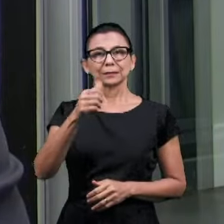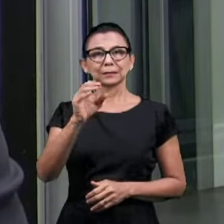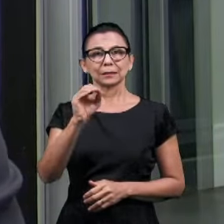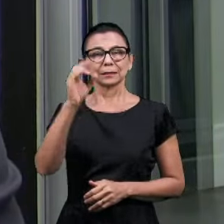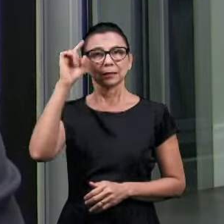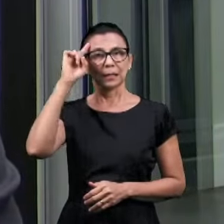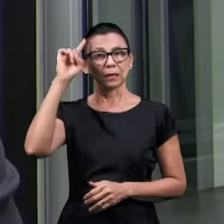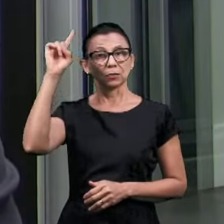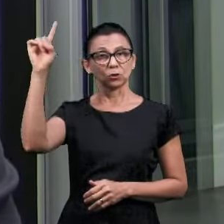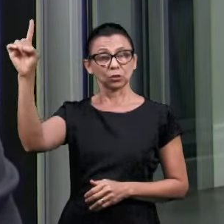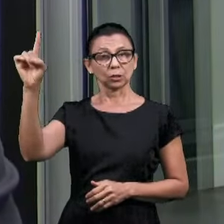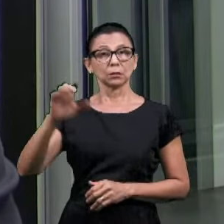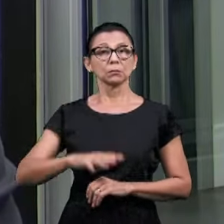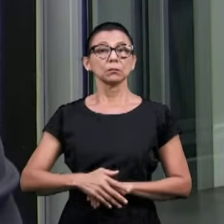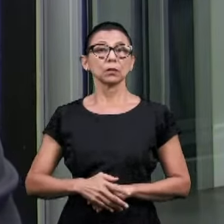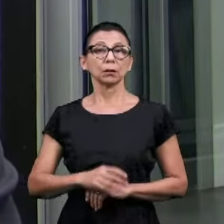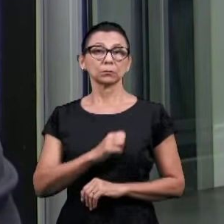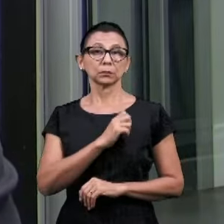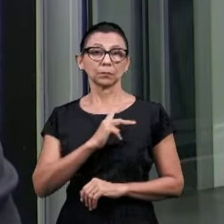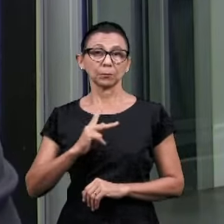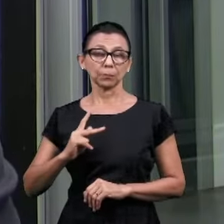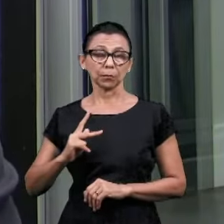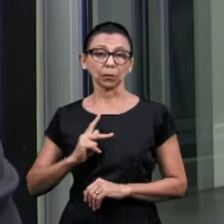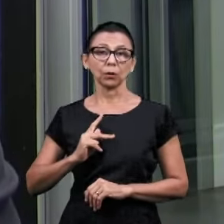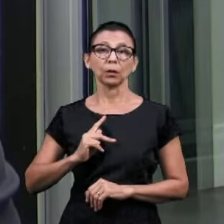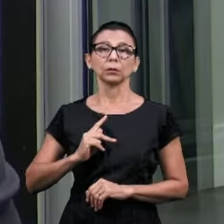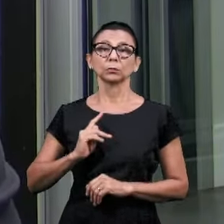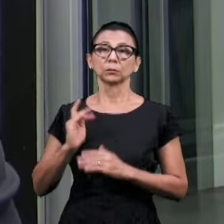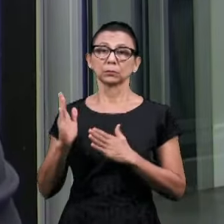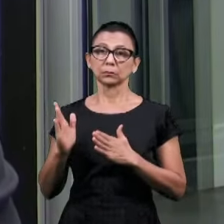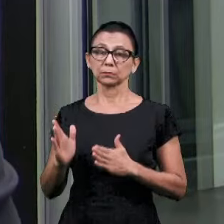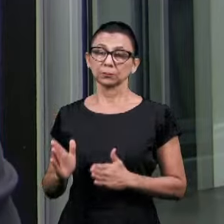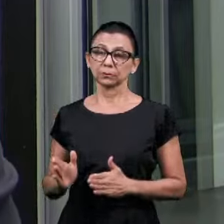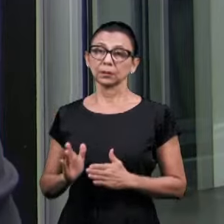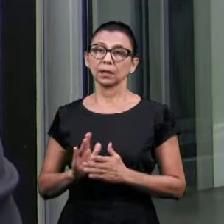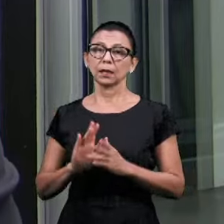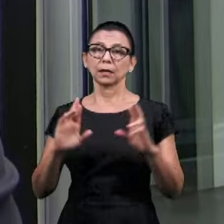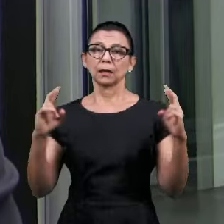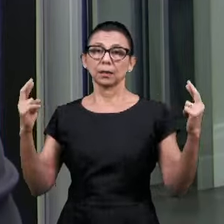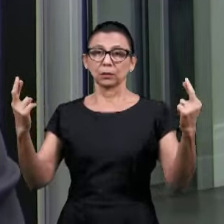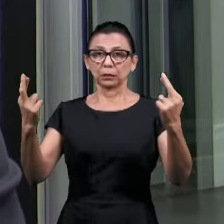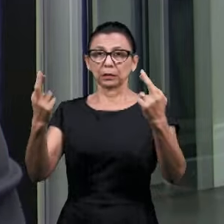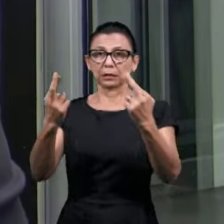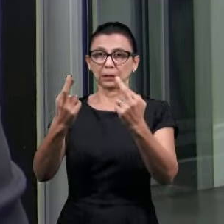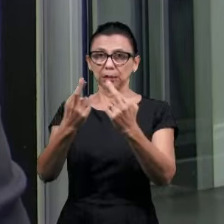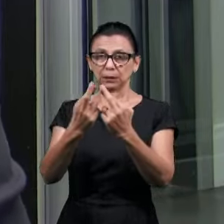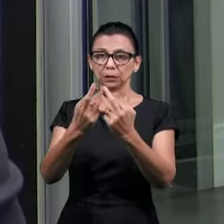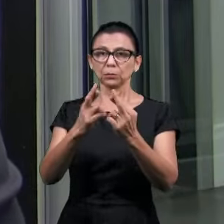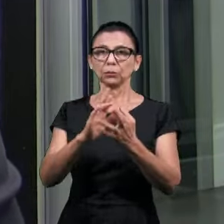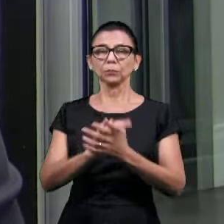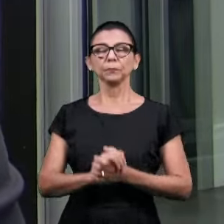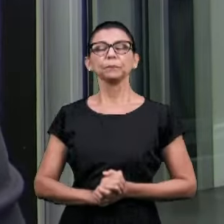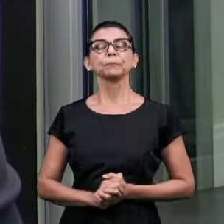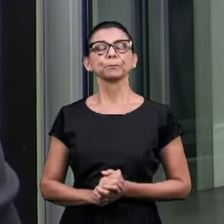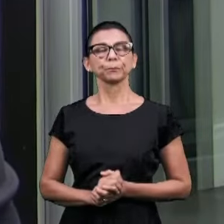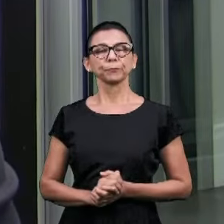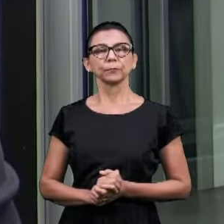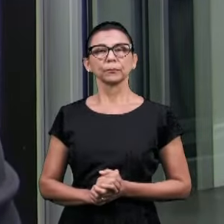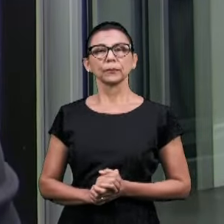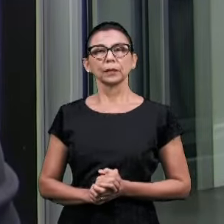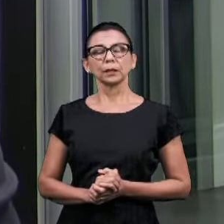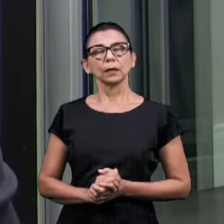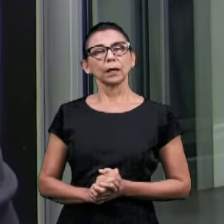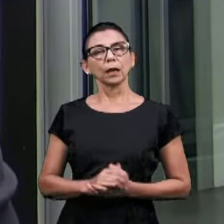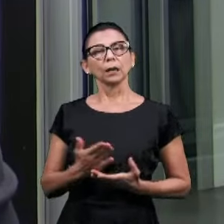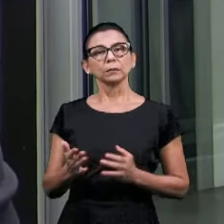em obediência àquilo que Jesus tinha ordenado. E 10 dias depois da ascensão de